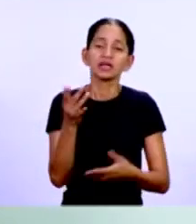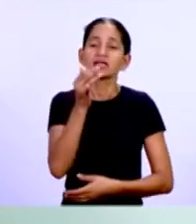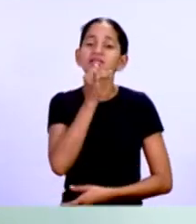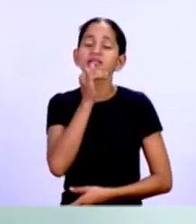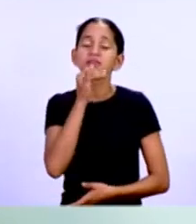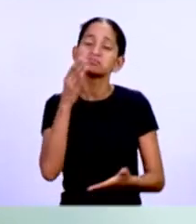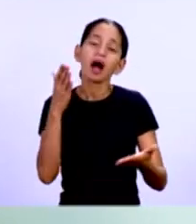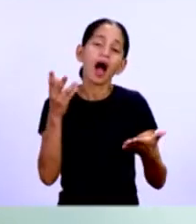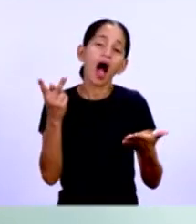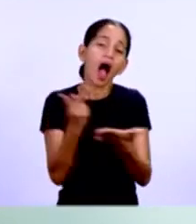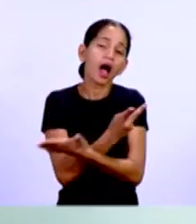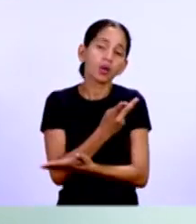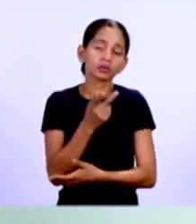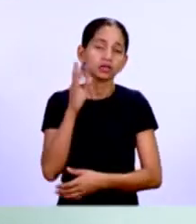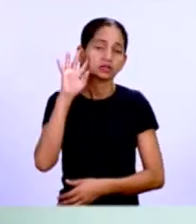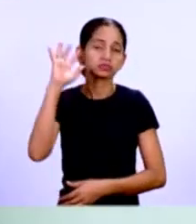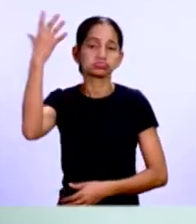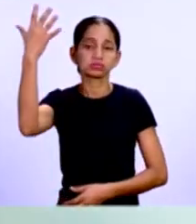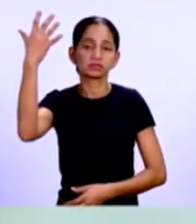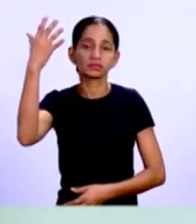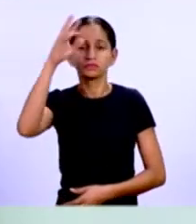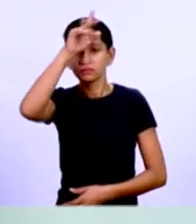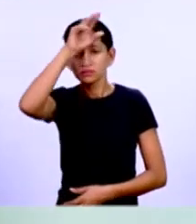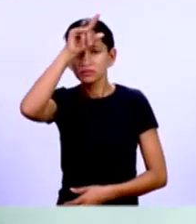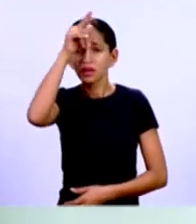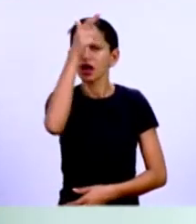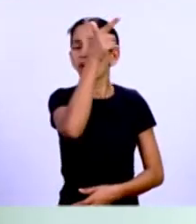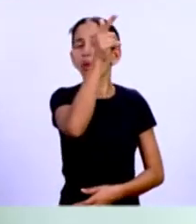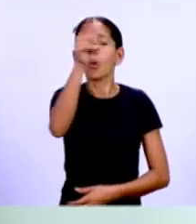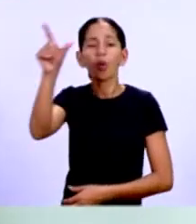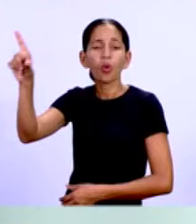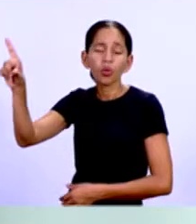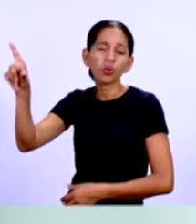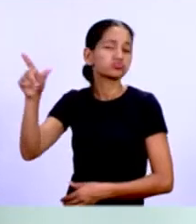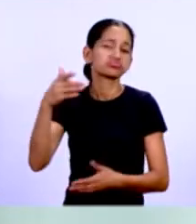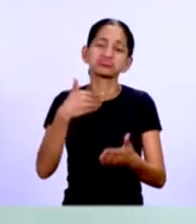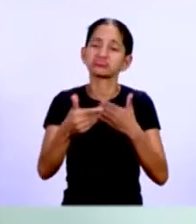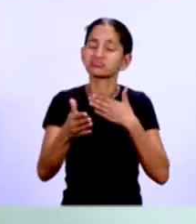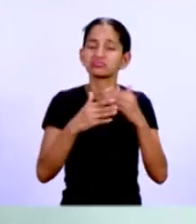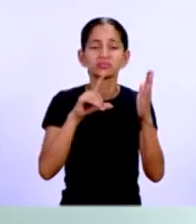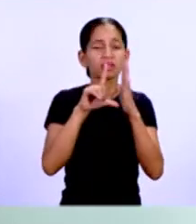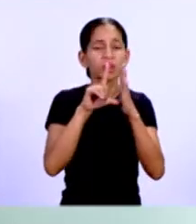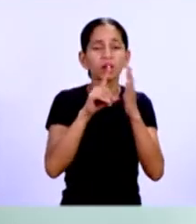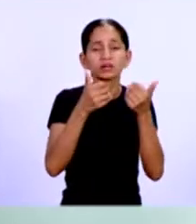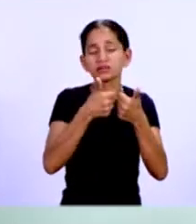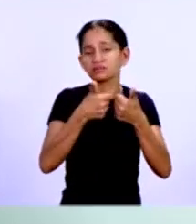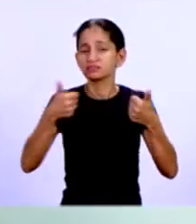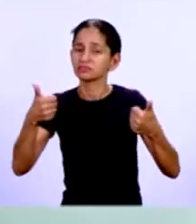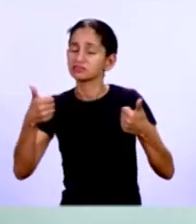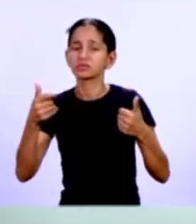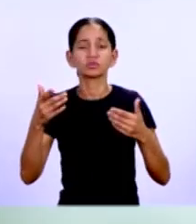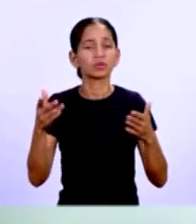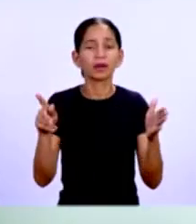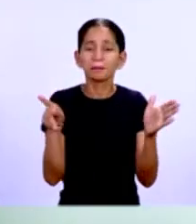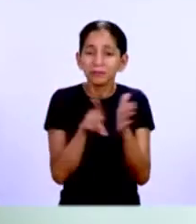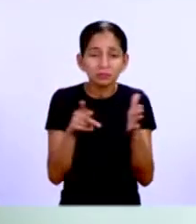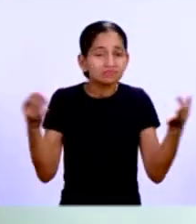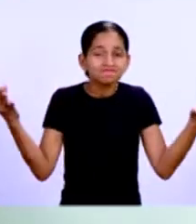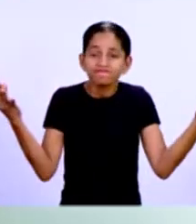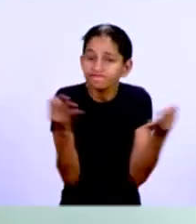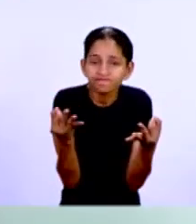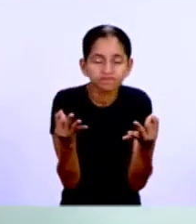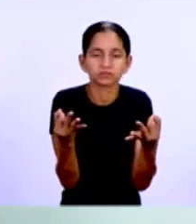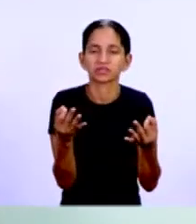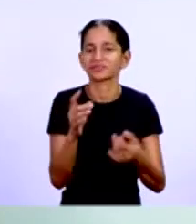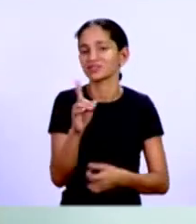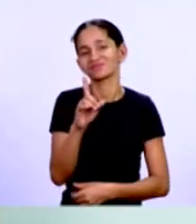áreas ao redor, e aí aquelas baratas que estavam lá em outro lugar vêm para o seu empreendimento. Então, o seu sistema não é 100% a prova de falha, não é